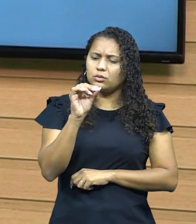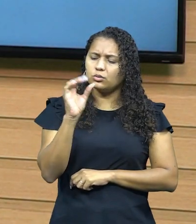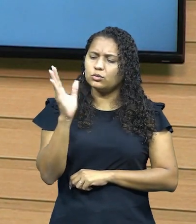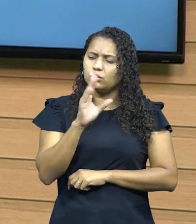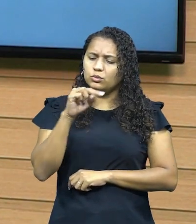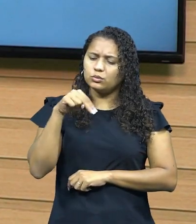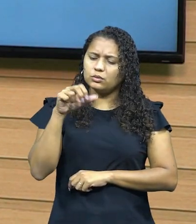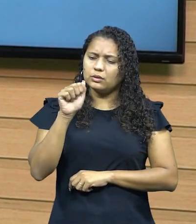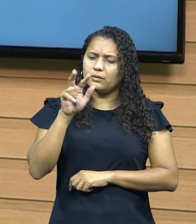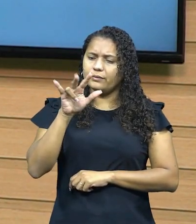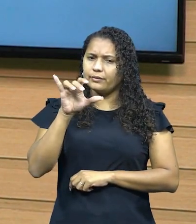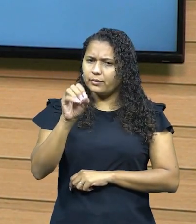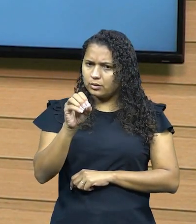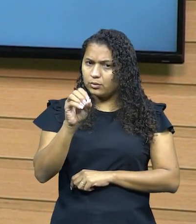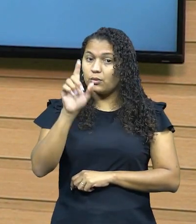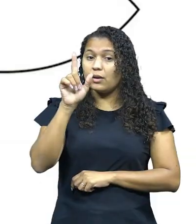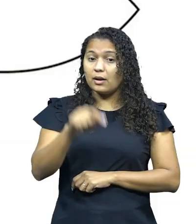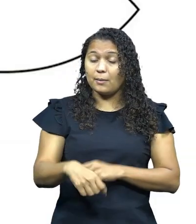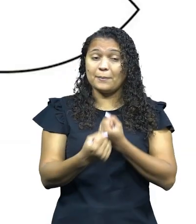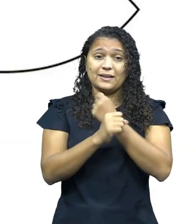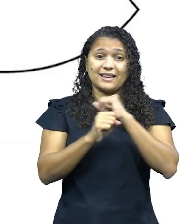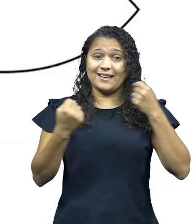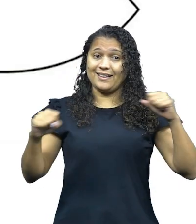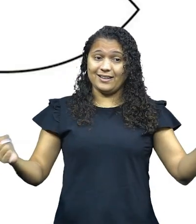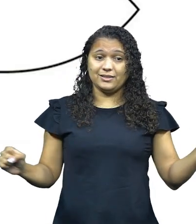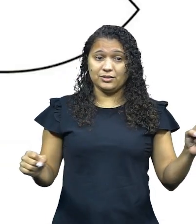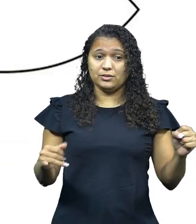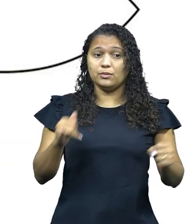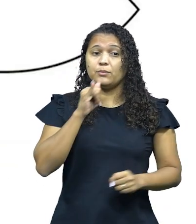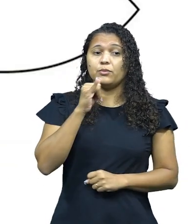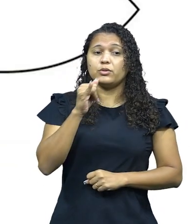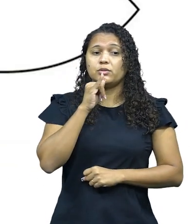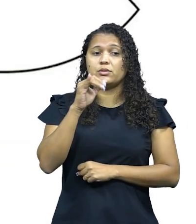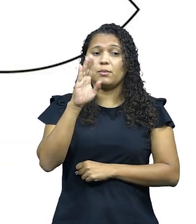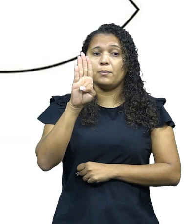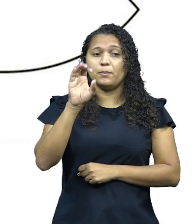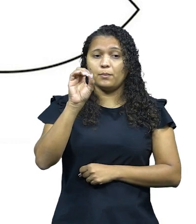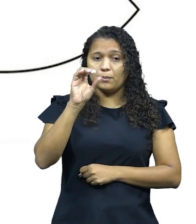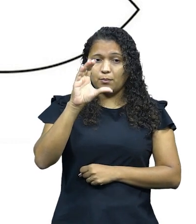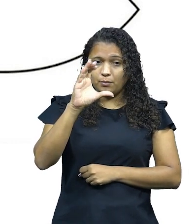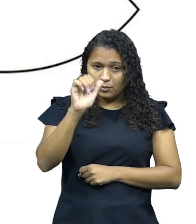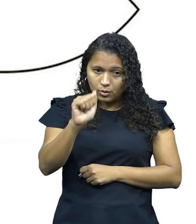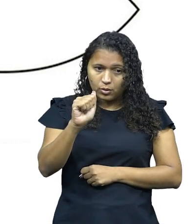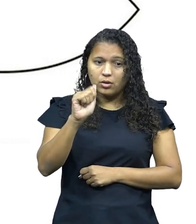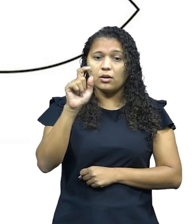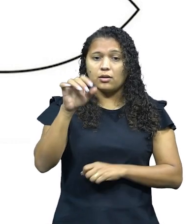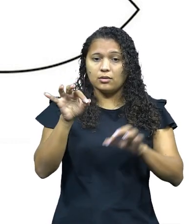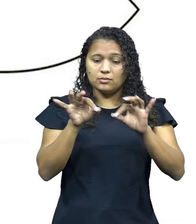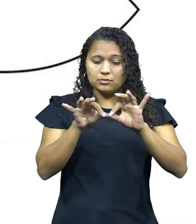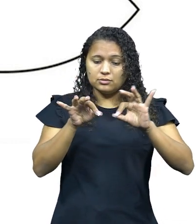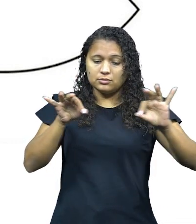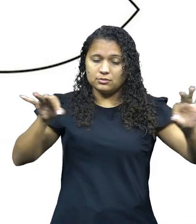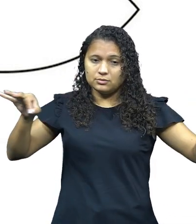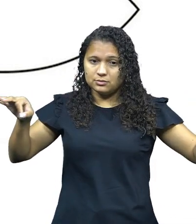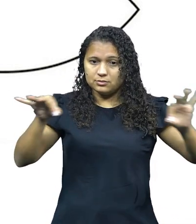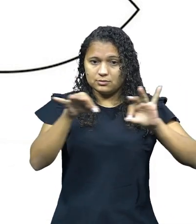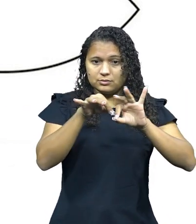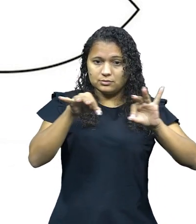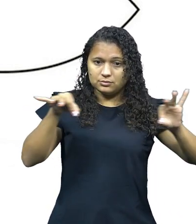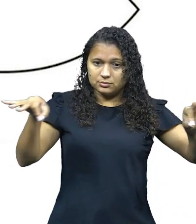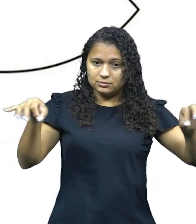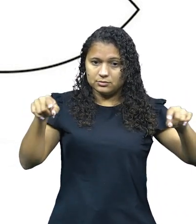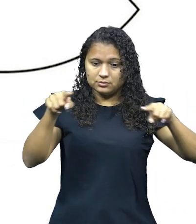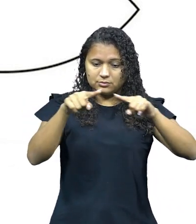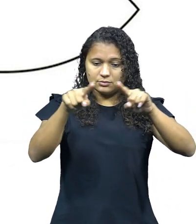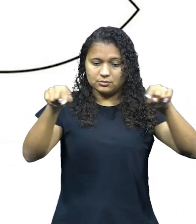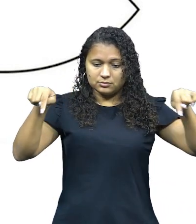parte maior daquela embarcação. Então, boca é a largura de uma determinada seção transversal